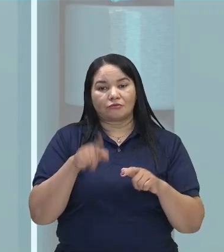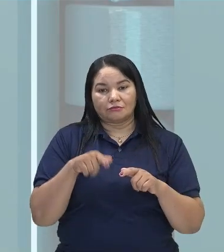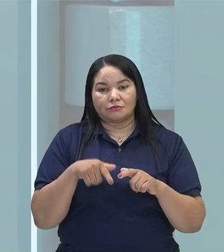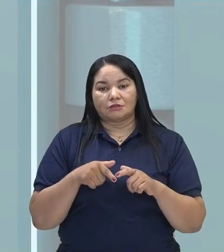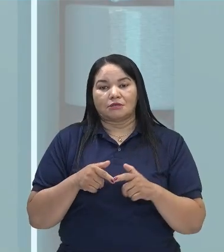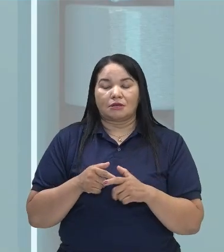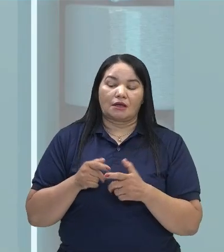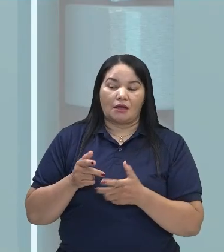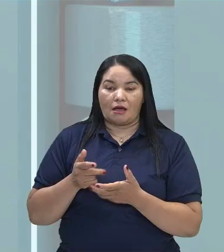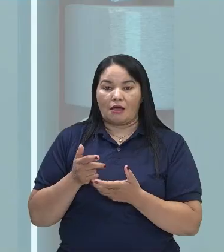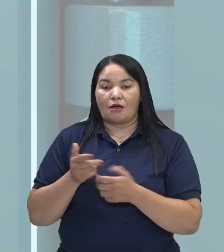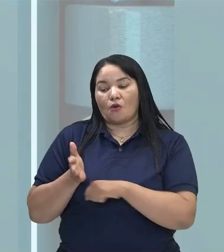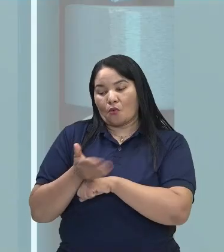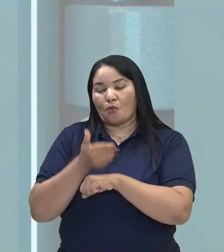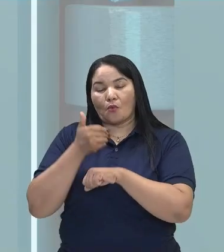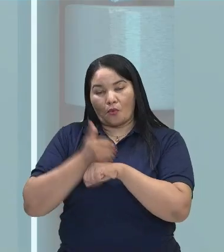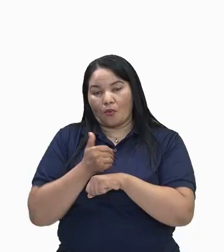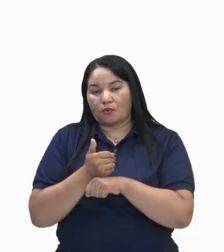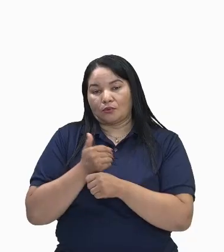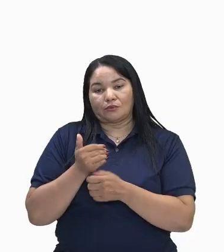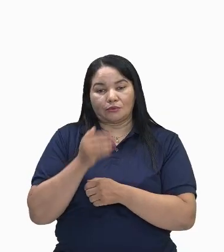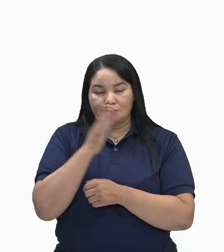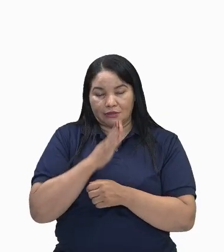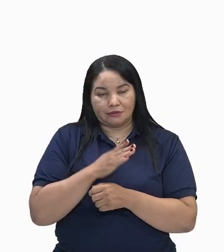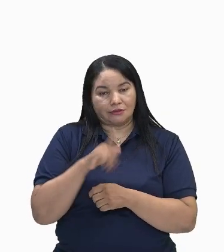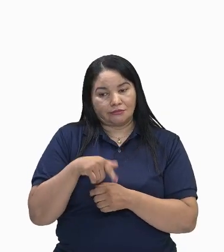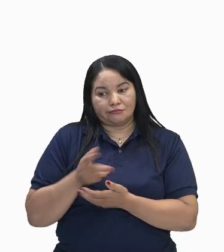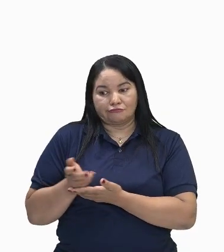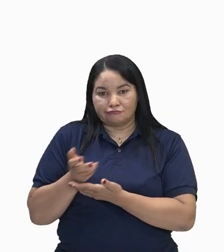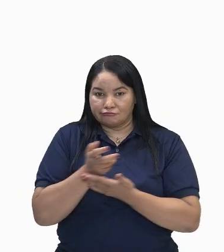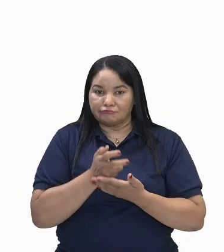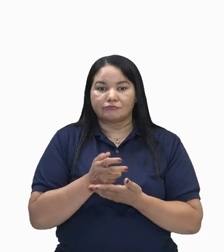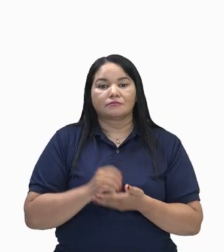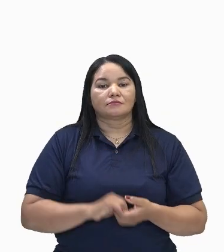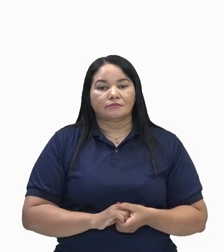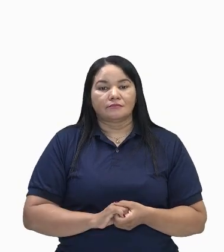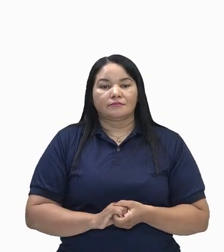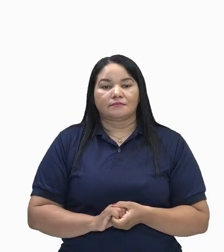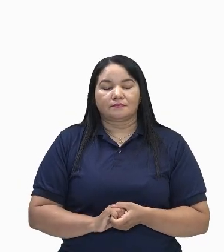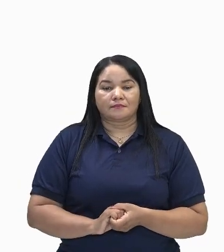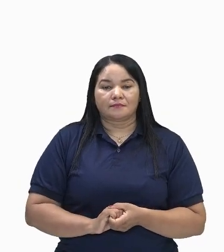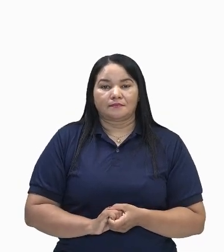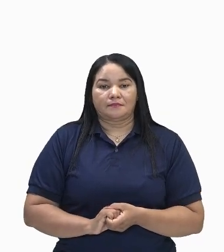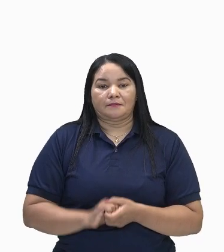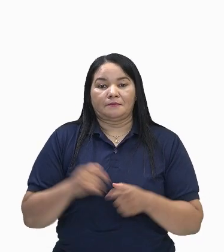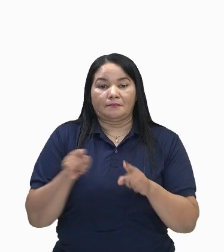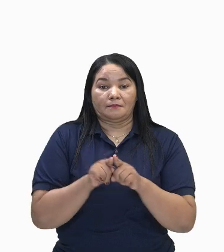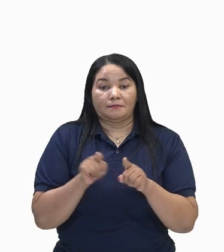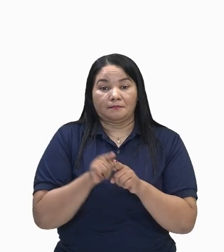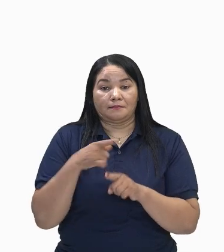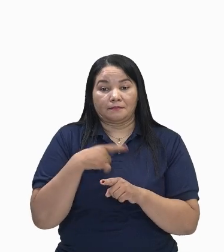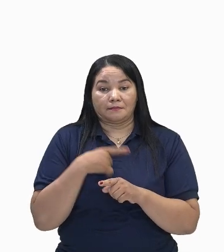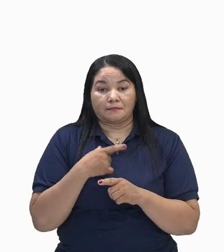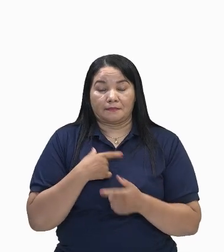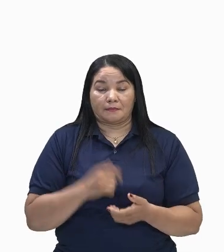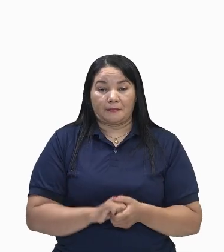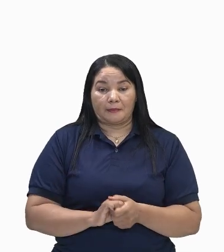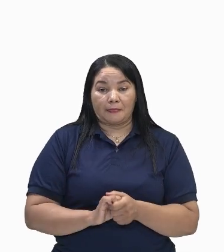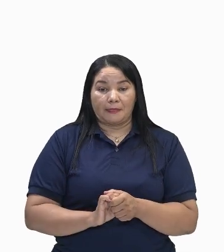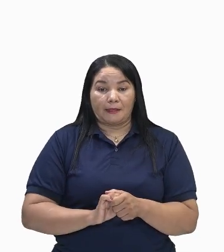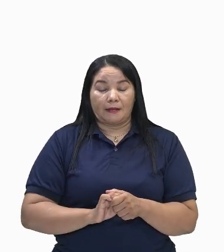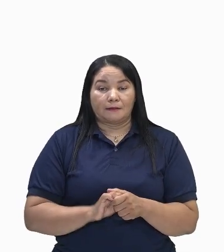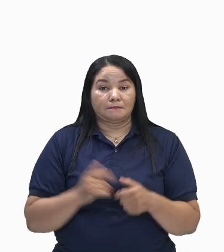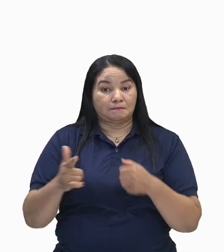colônia do Brasil, certo? Continuando, temos também papel da natureza.